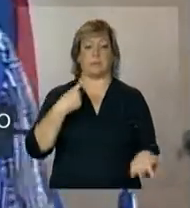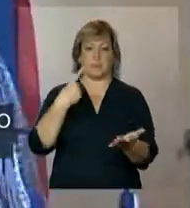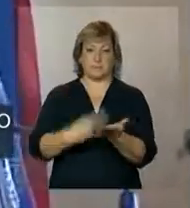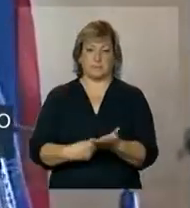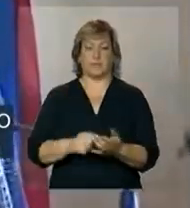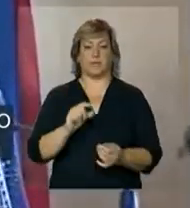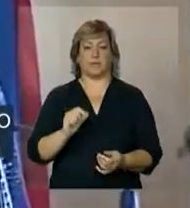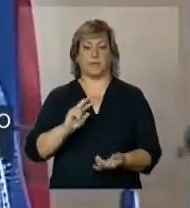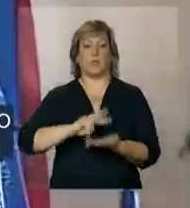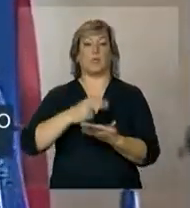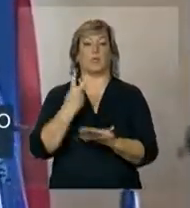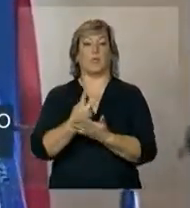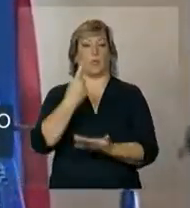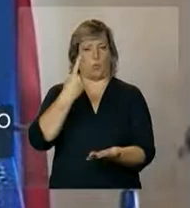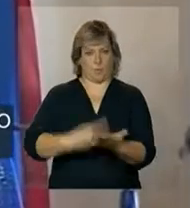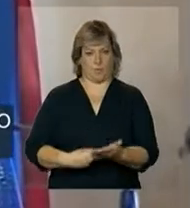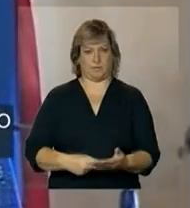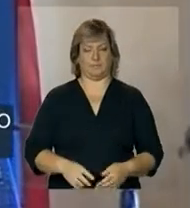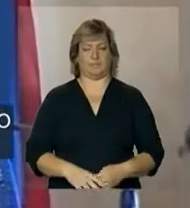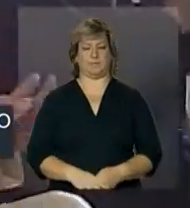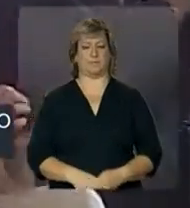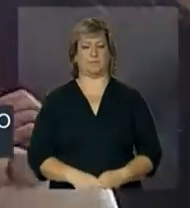um duplo compromisso.